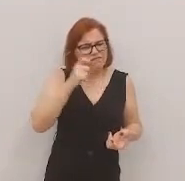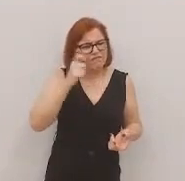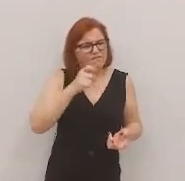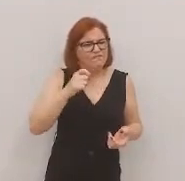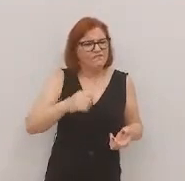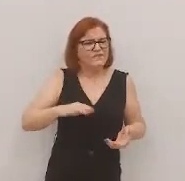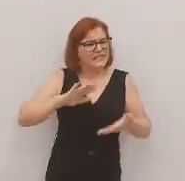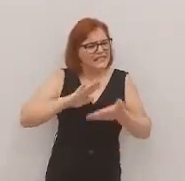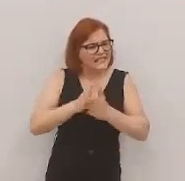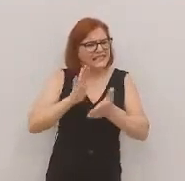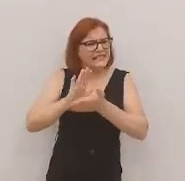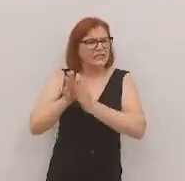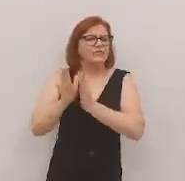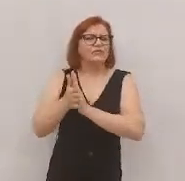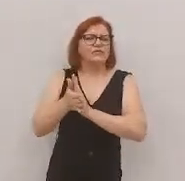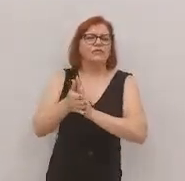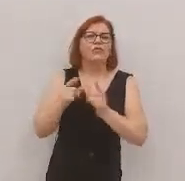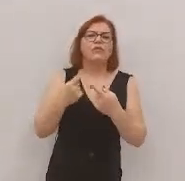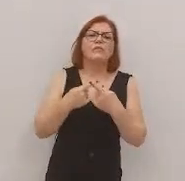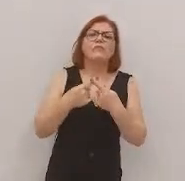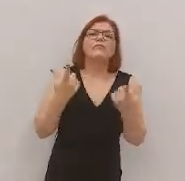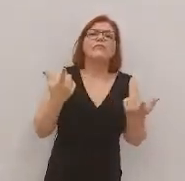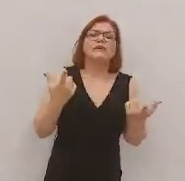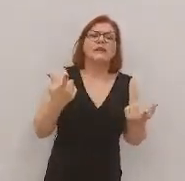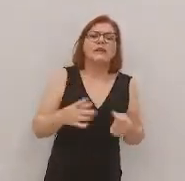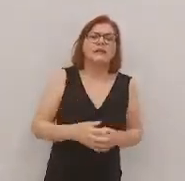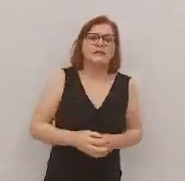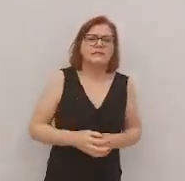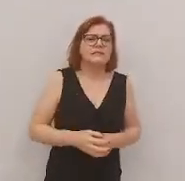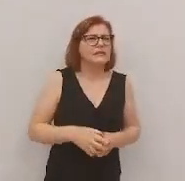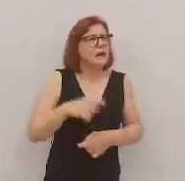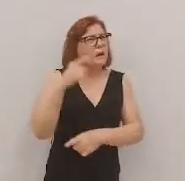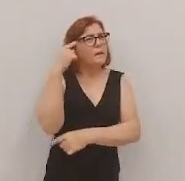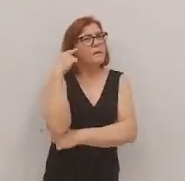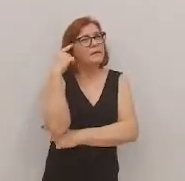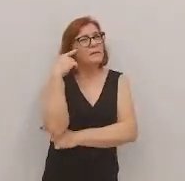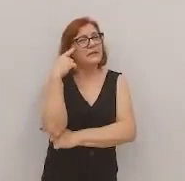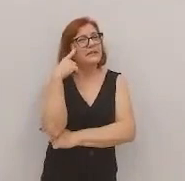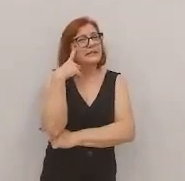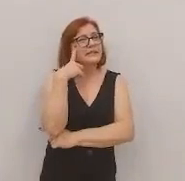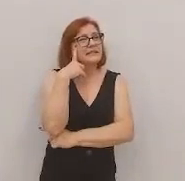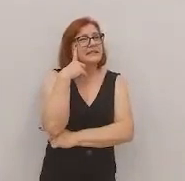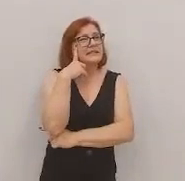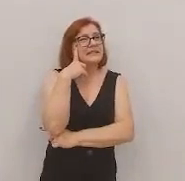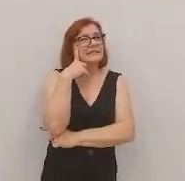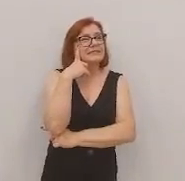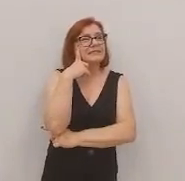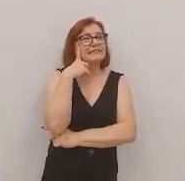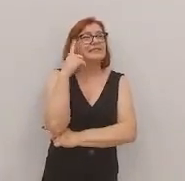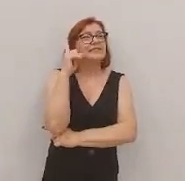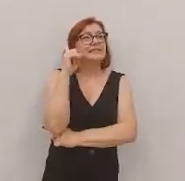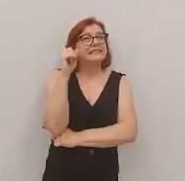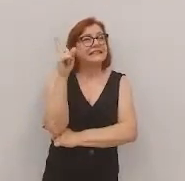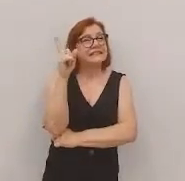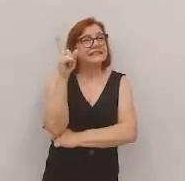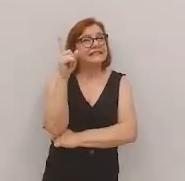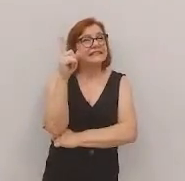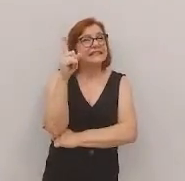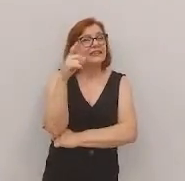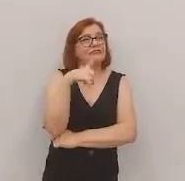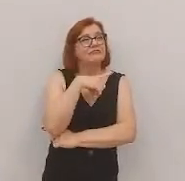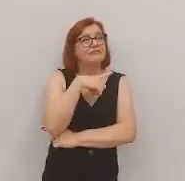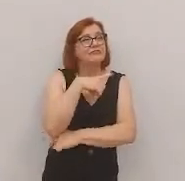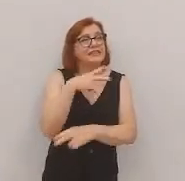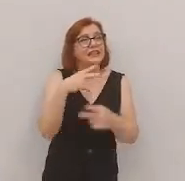assassina? Irmãos, eu pergunto aqui, será que Deus ele tem alguma coisa que